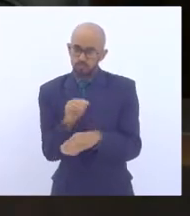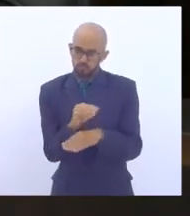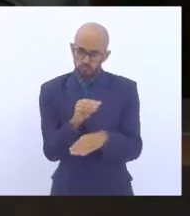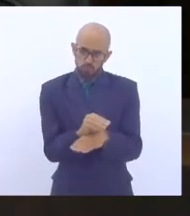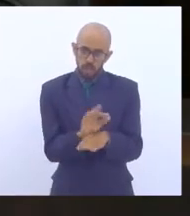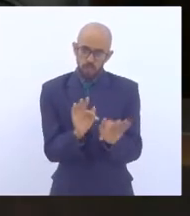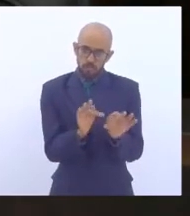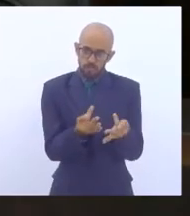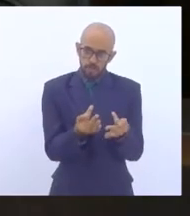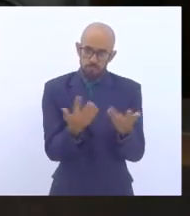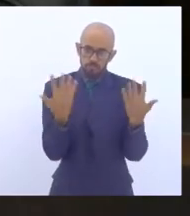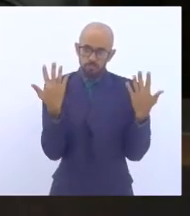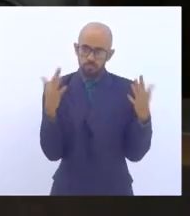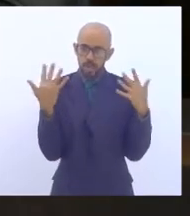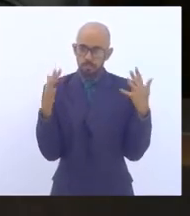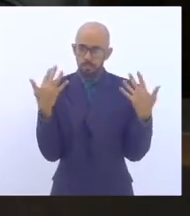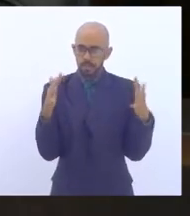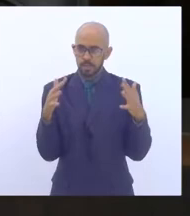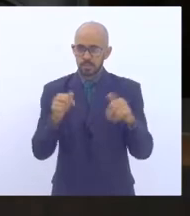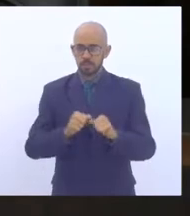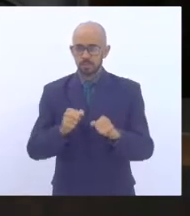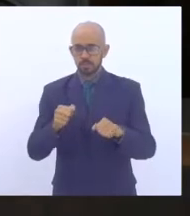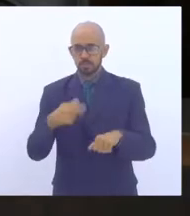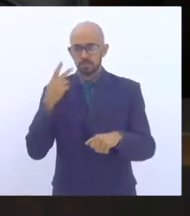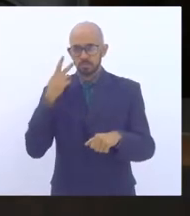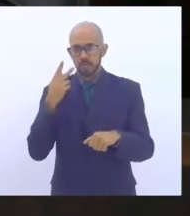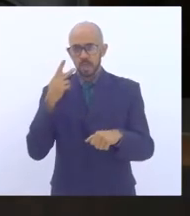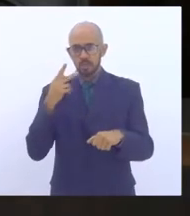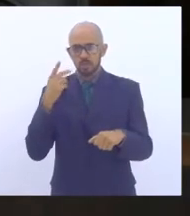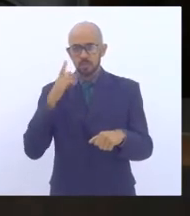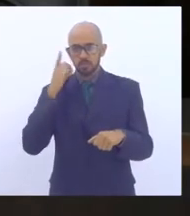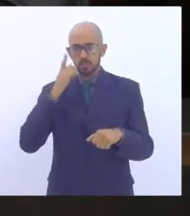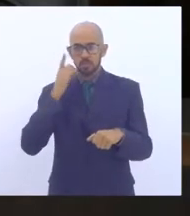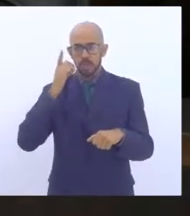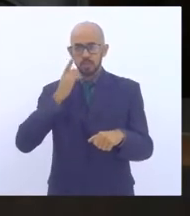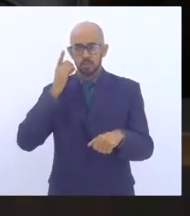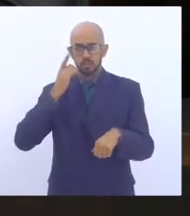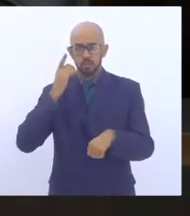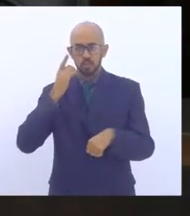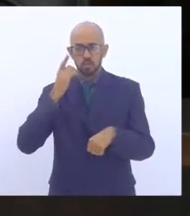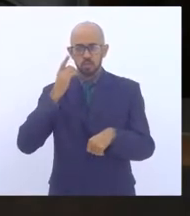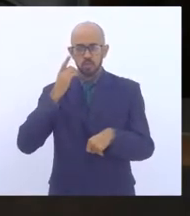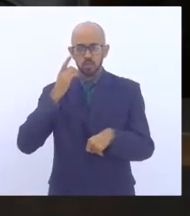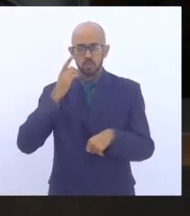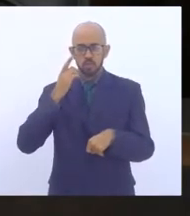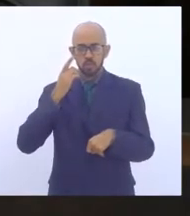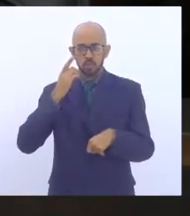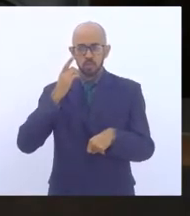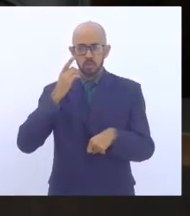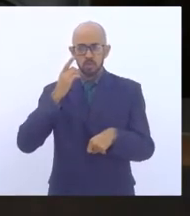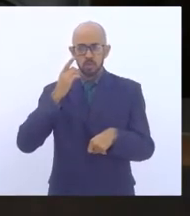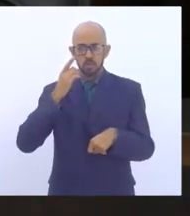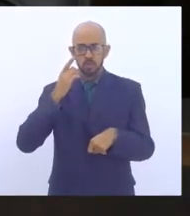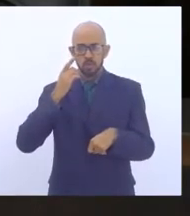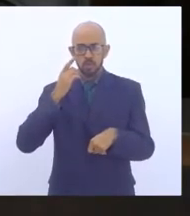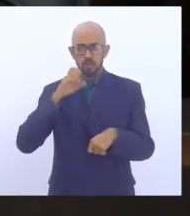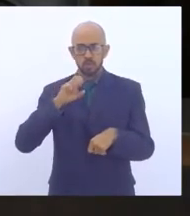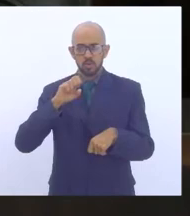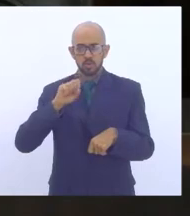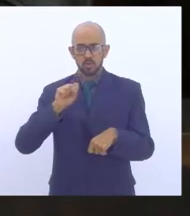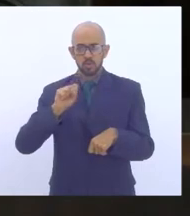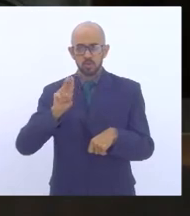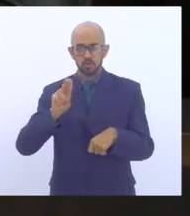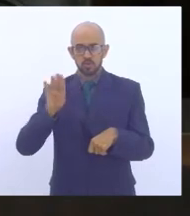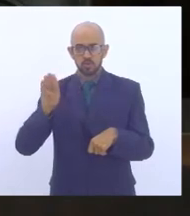parabens ao deputado Esse é o deputado Subtenente